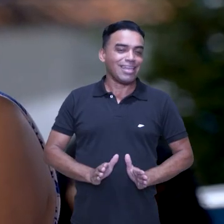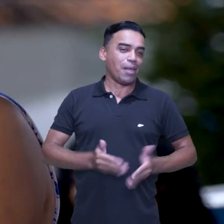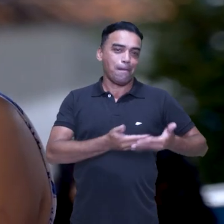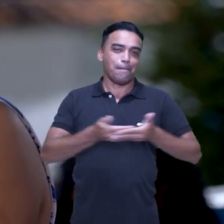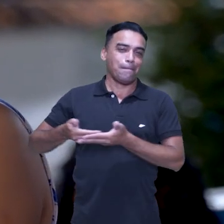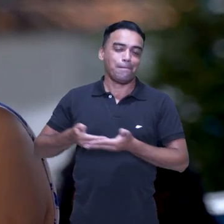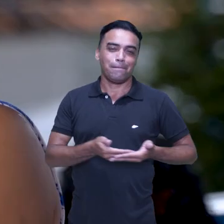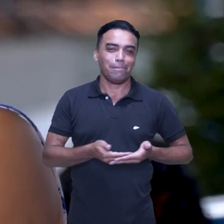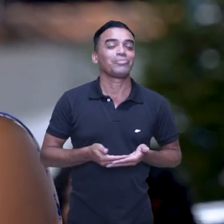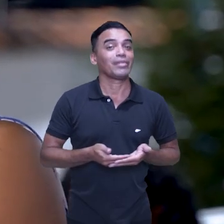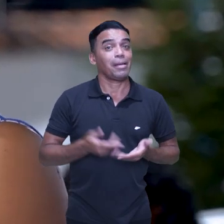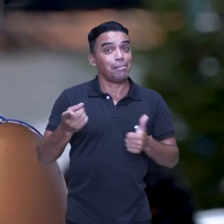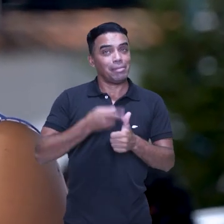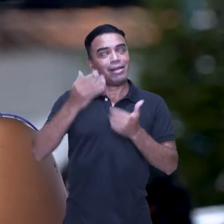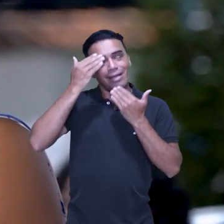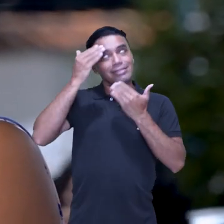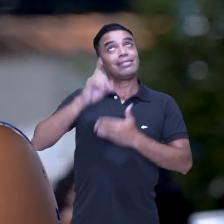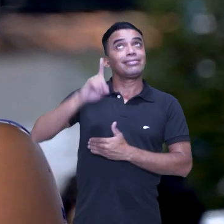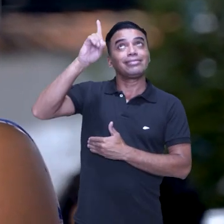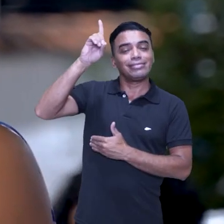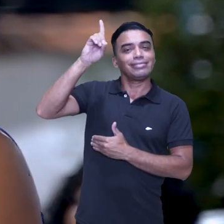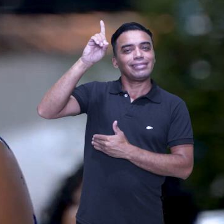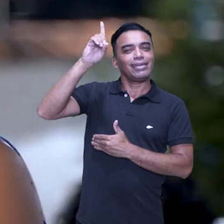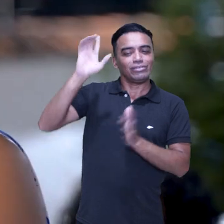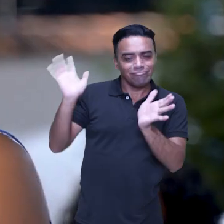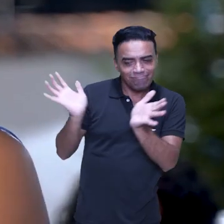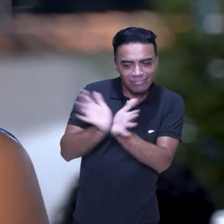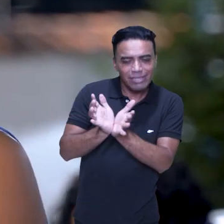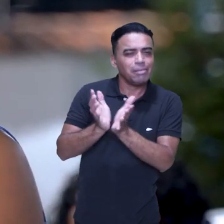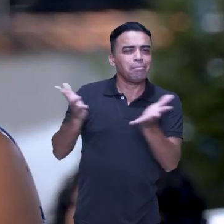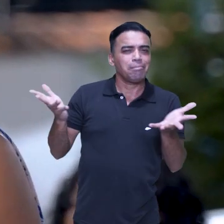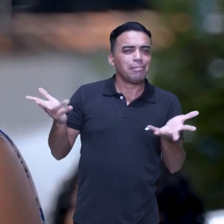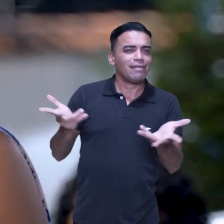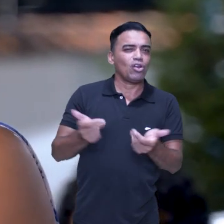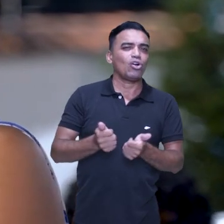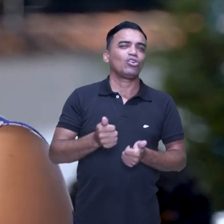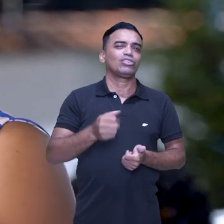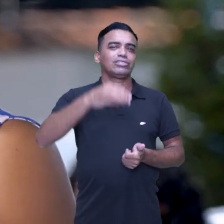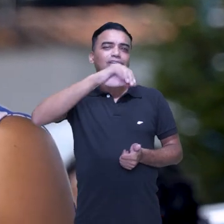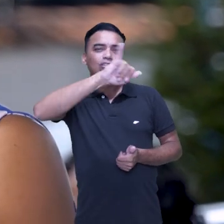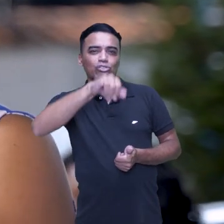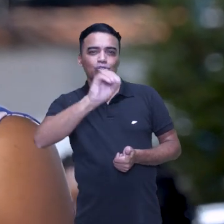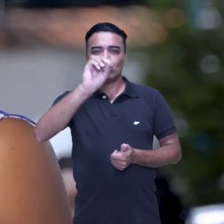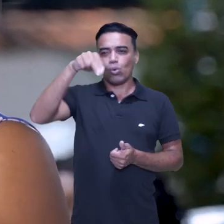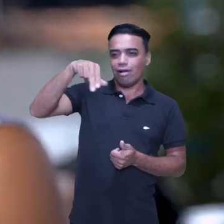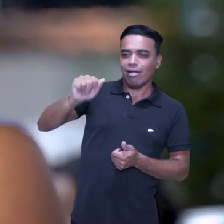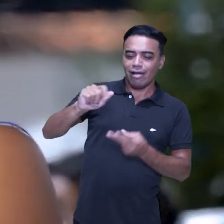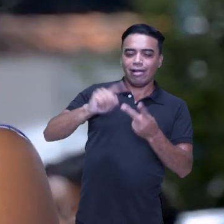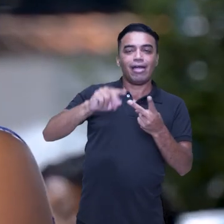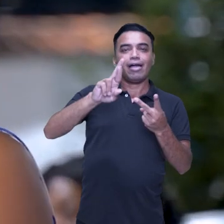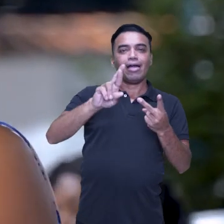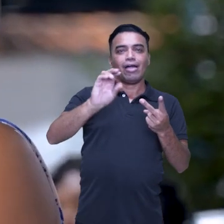Eu quero agradecer primeiramente a Deus e essa equipe maravilhosa, a Joana, a Rose, né, os